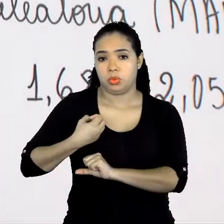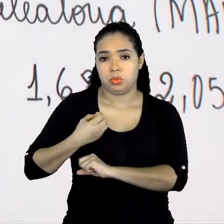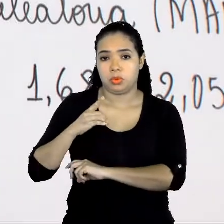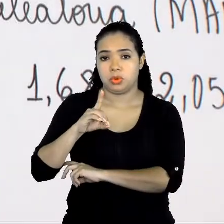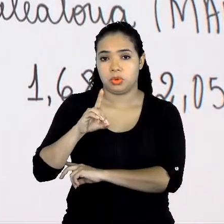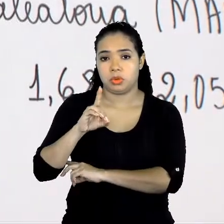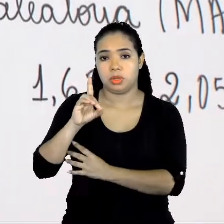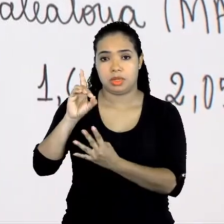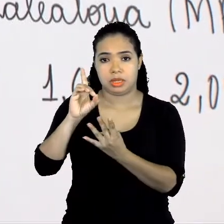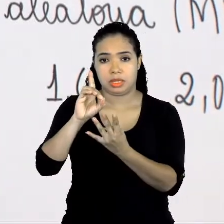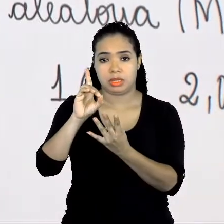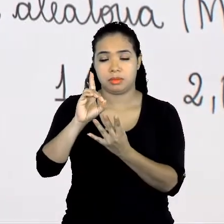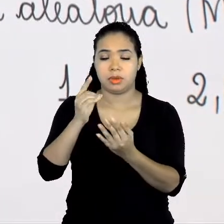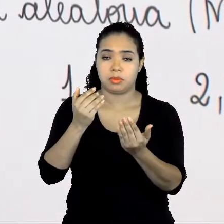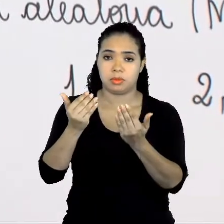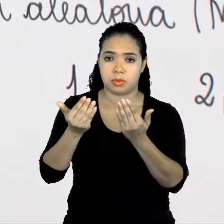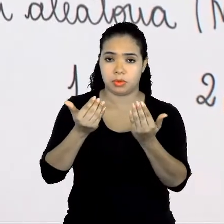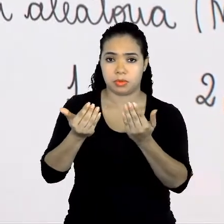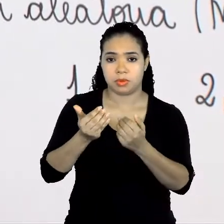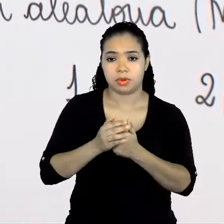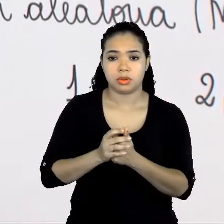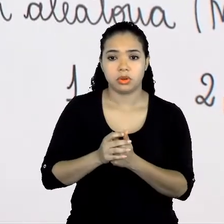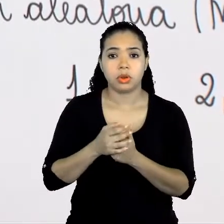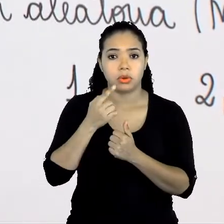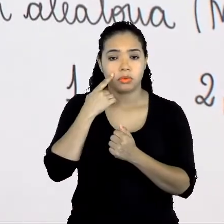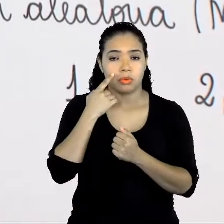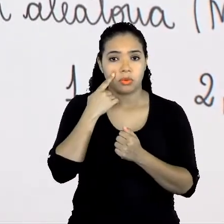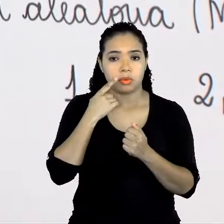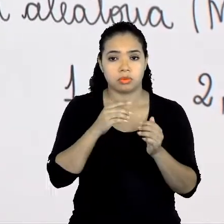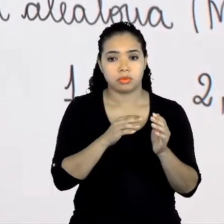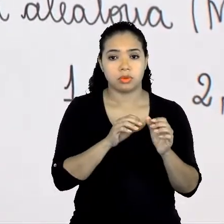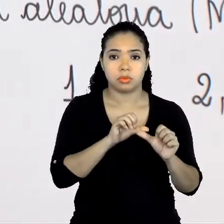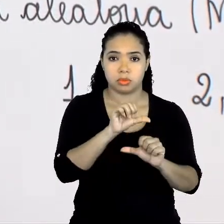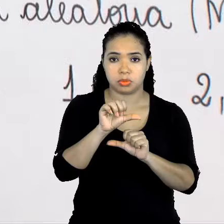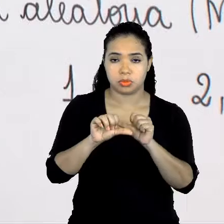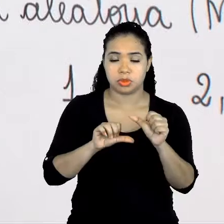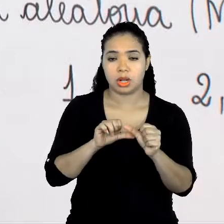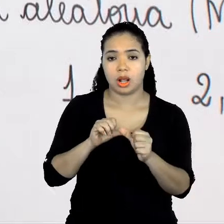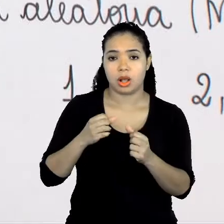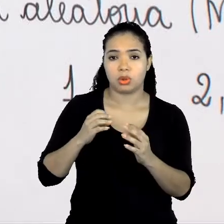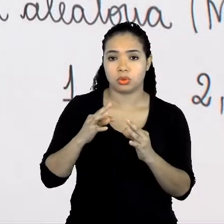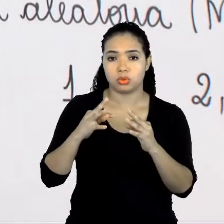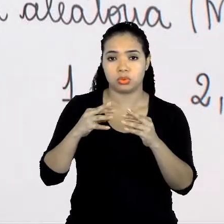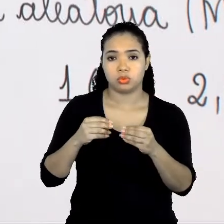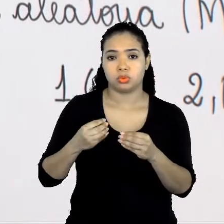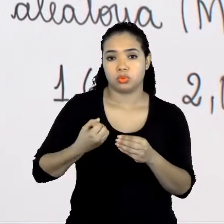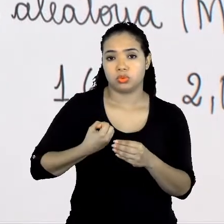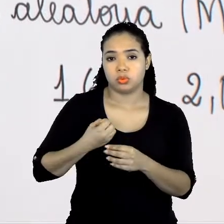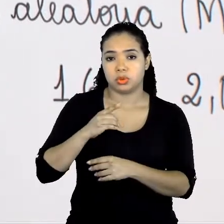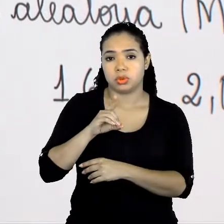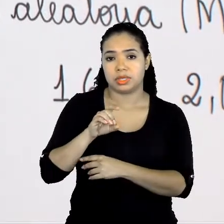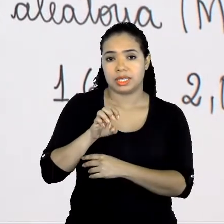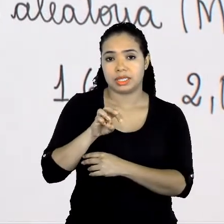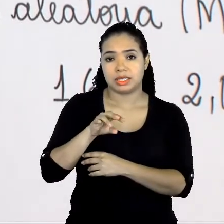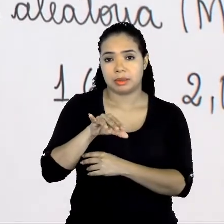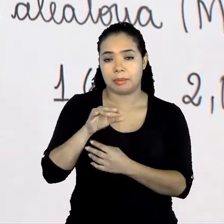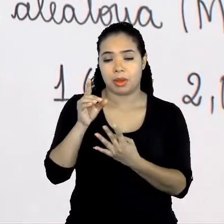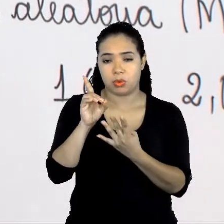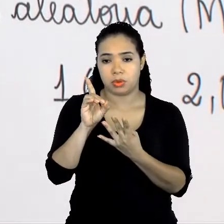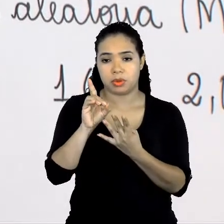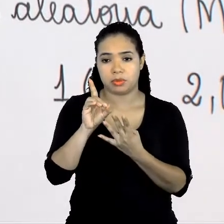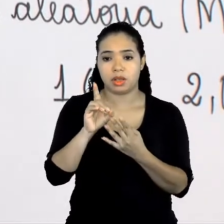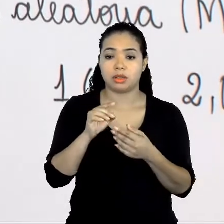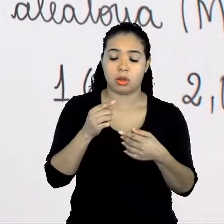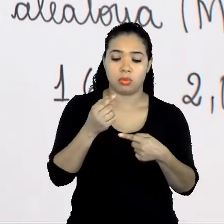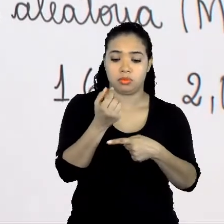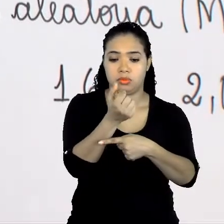aqui, eu quero que vamos passar tudo para número decimal, para eu trabalhar a divisão de fração. Lembra, eu vou